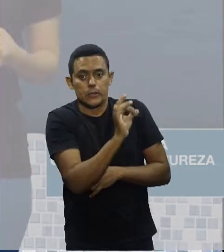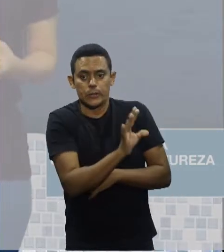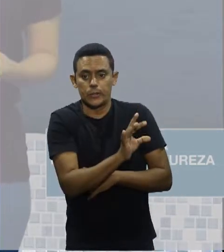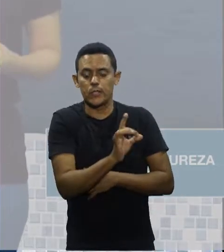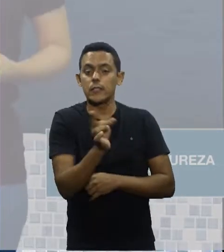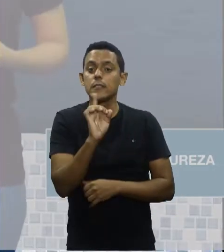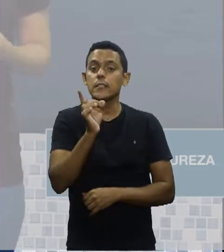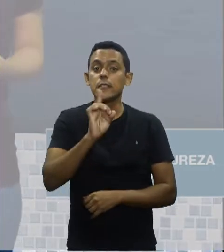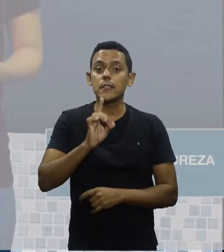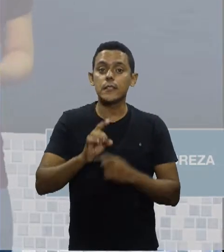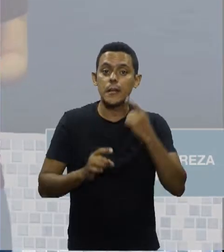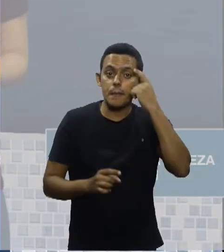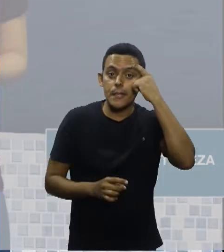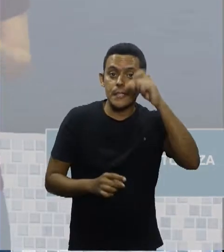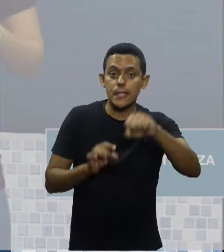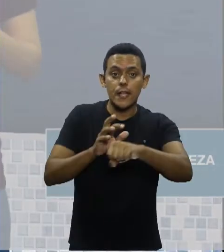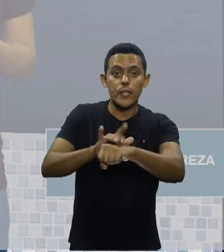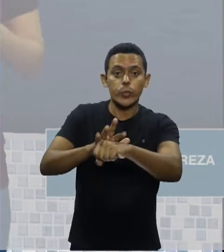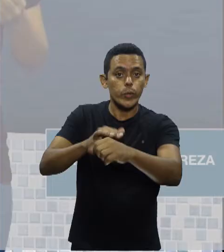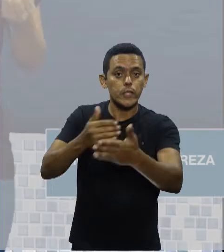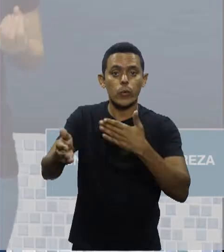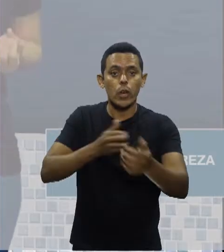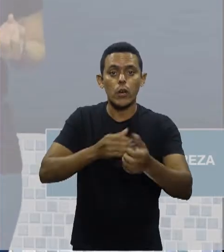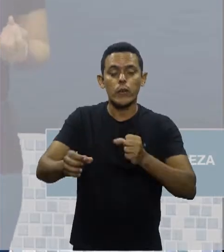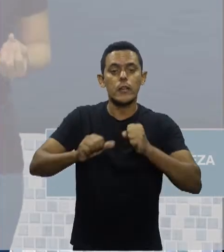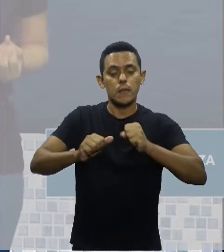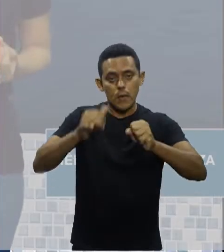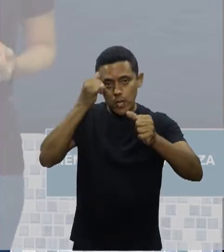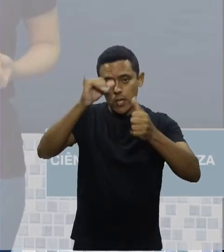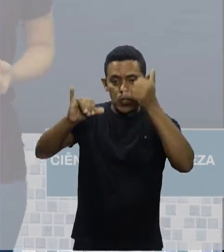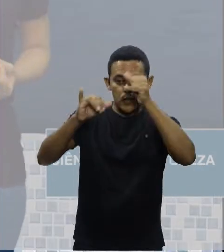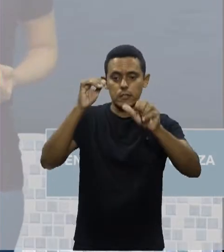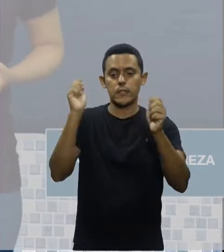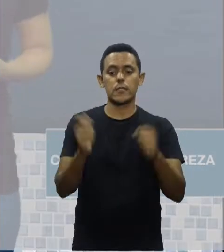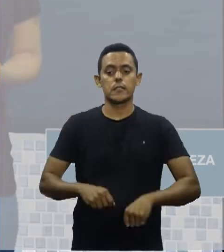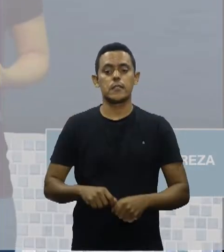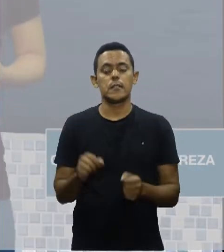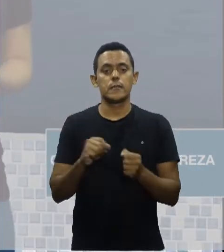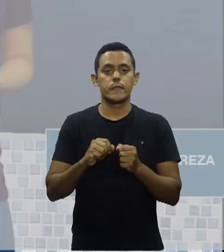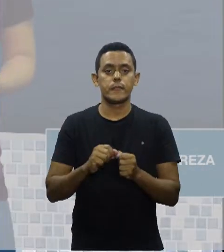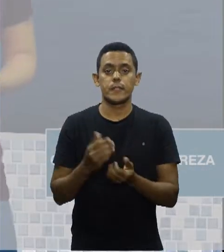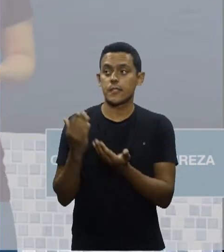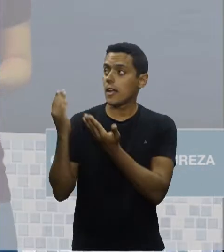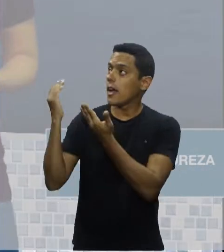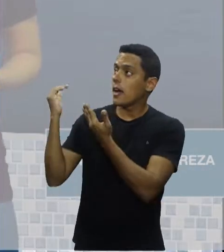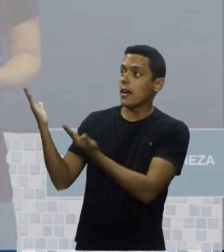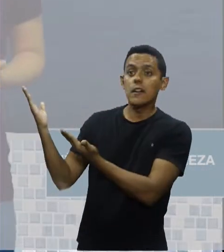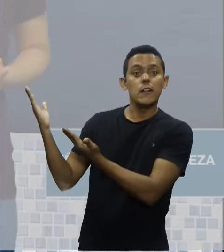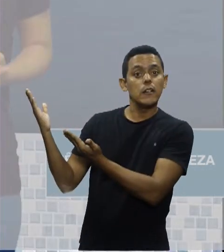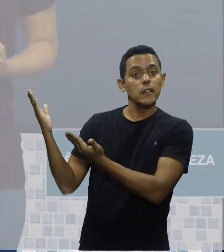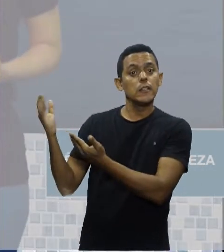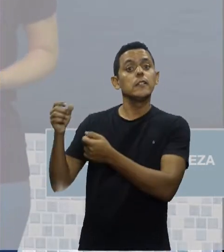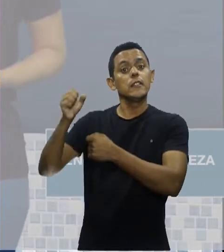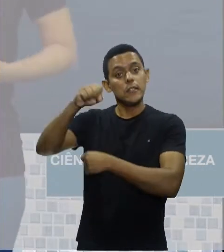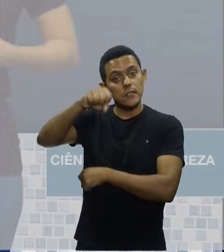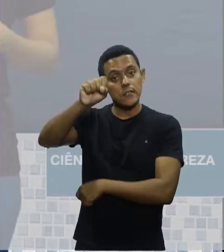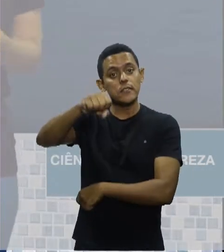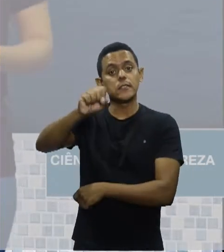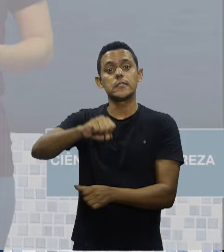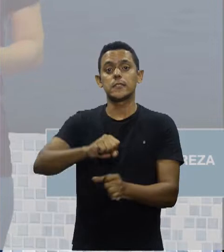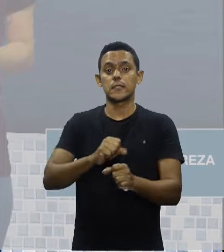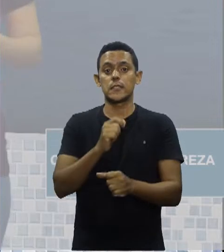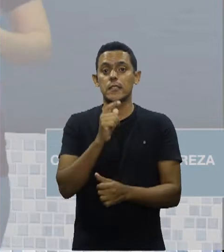mas para prevenir também outras doenças. Então, a primeira medida, como a gente vê aí na imagem do slide 7, é